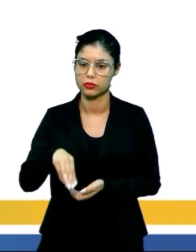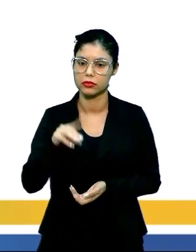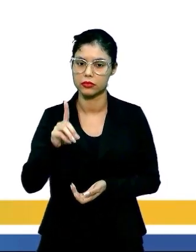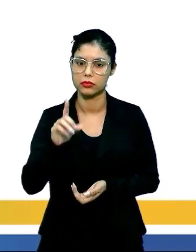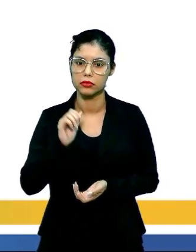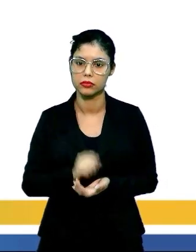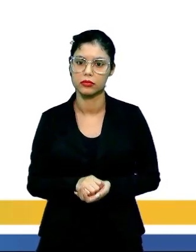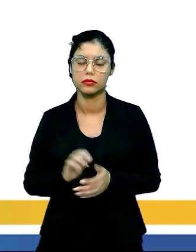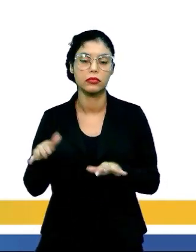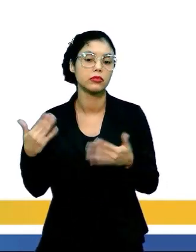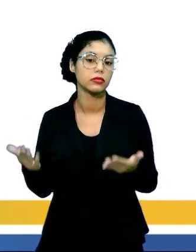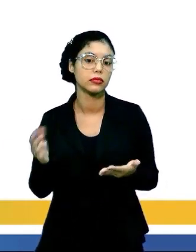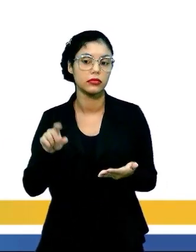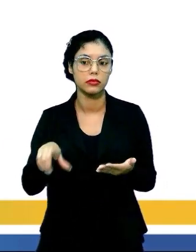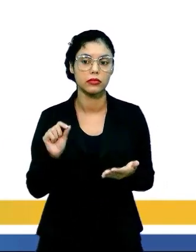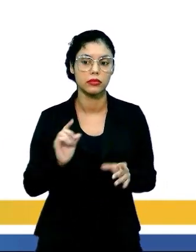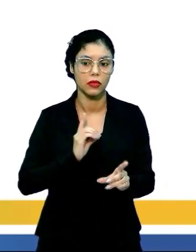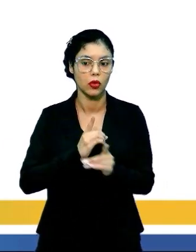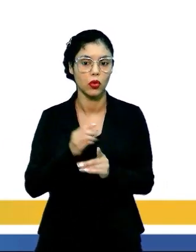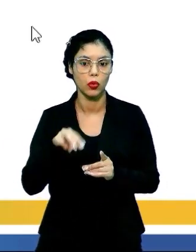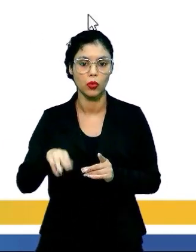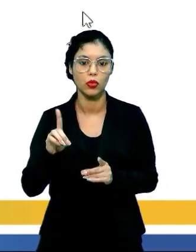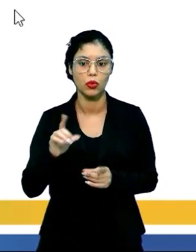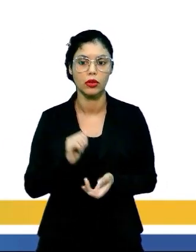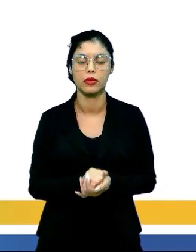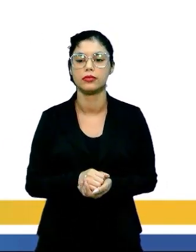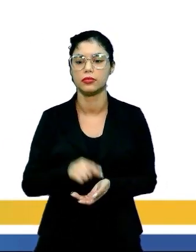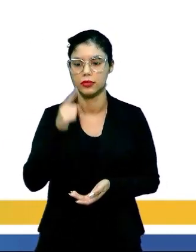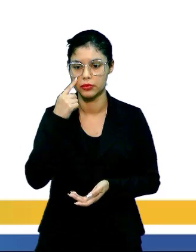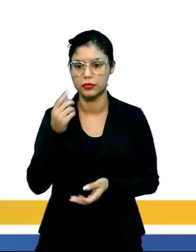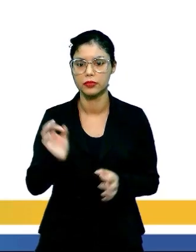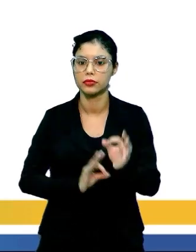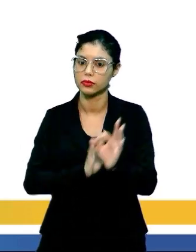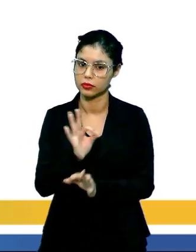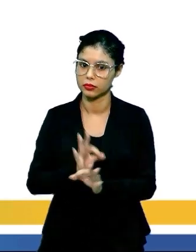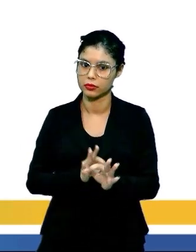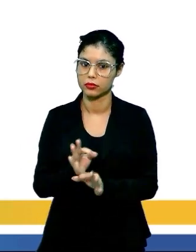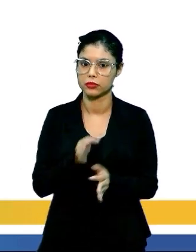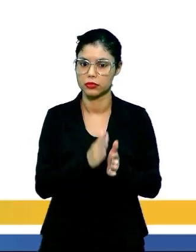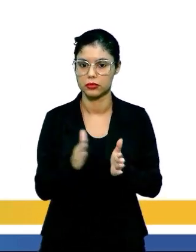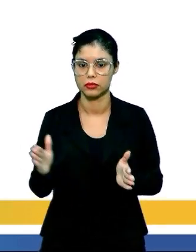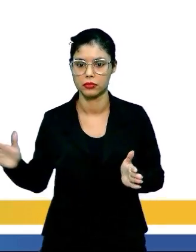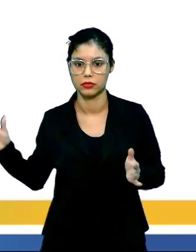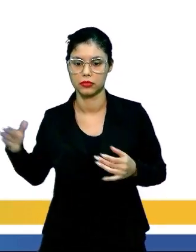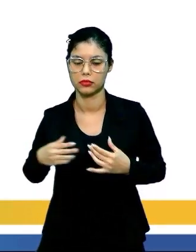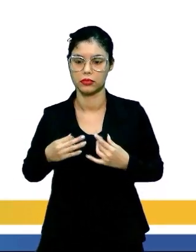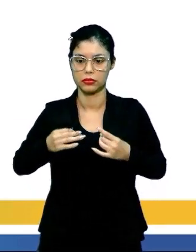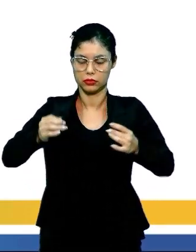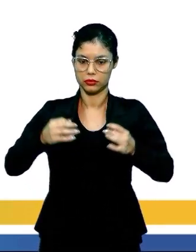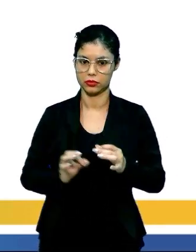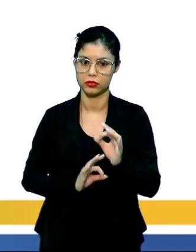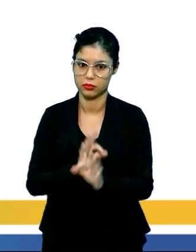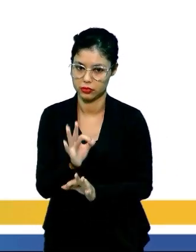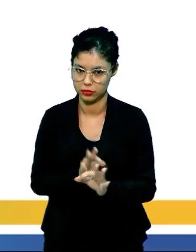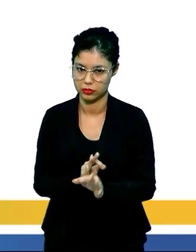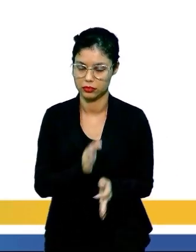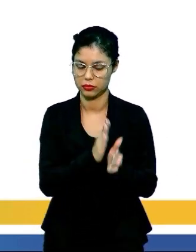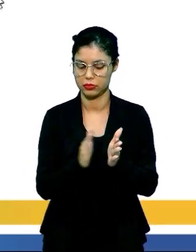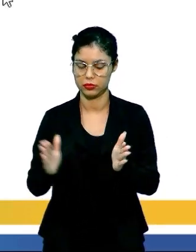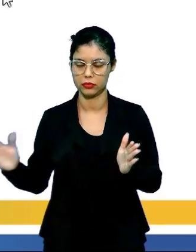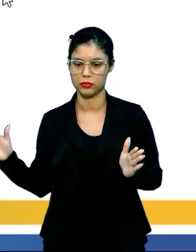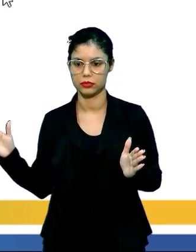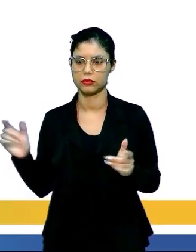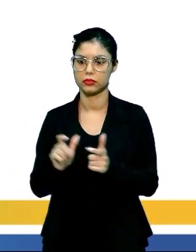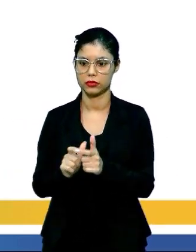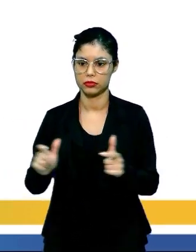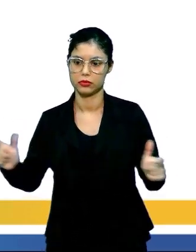mediana? Qual é o critério para encontrar a mediana? Primeiro, você organizar os dados em ordem crescente. De novo, eu tenho que organizar isso aqui em